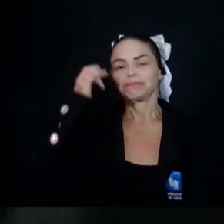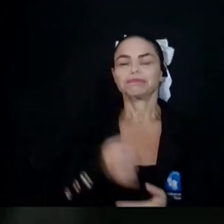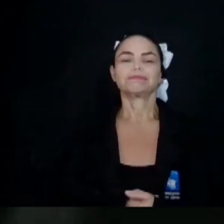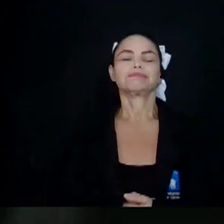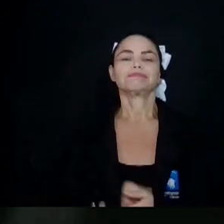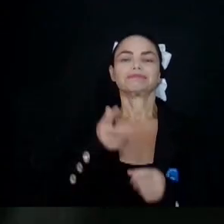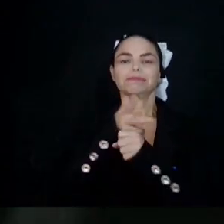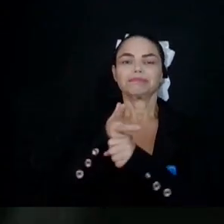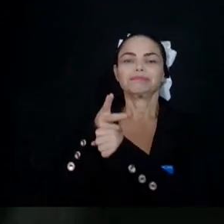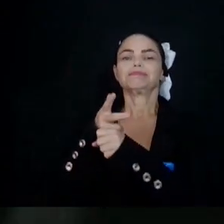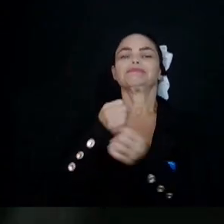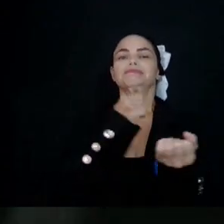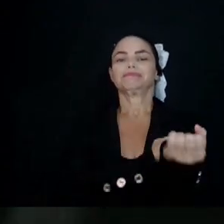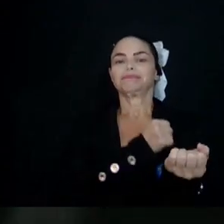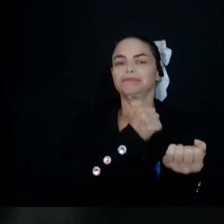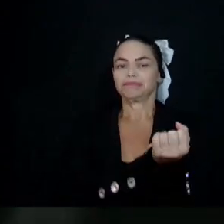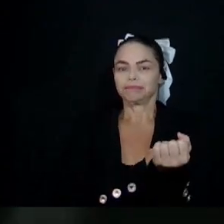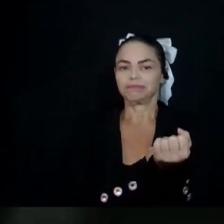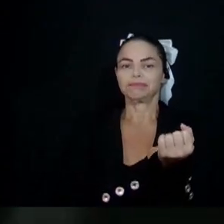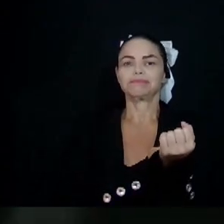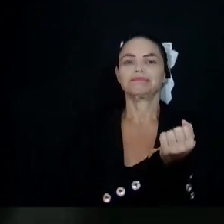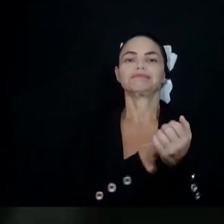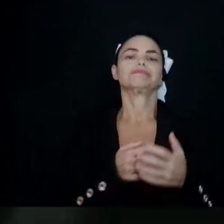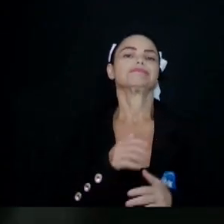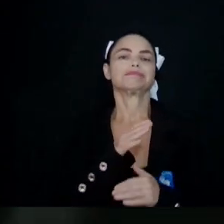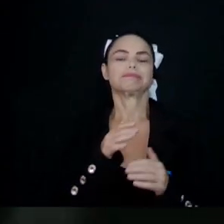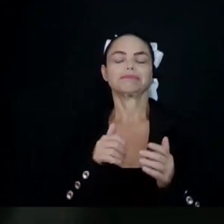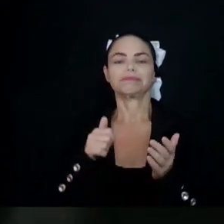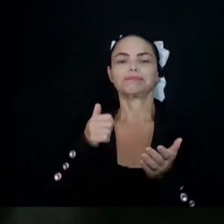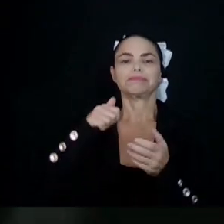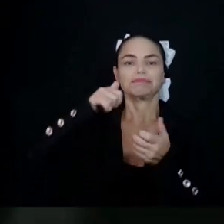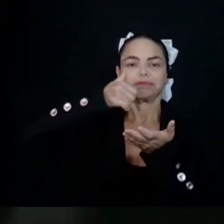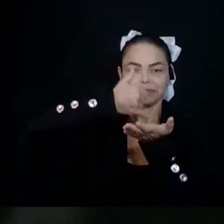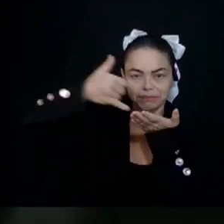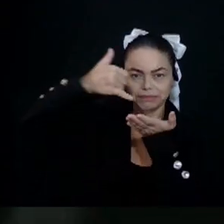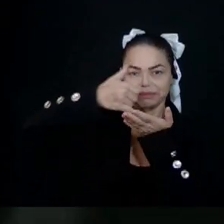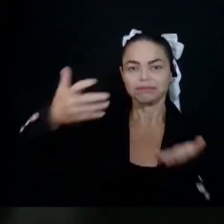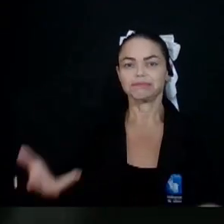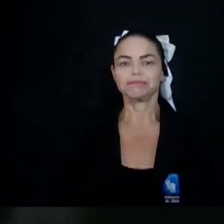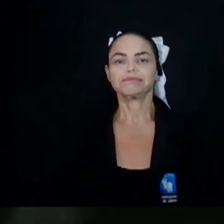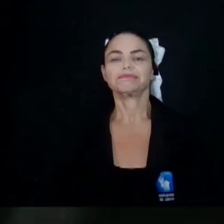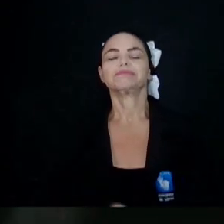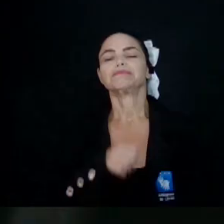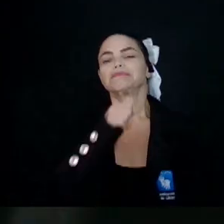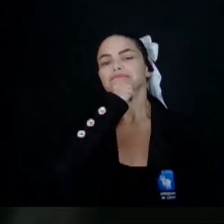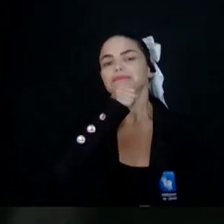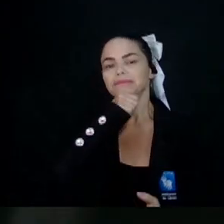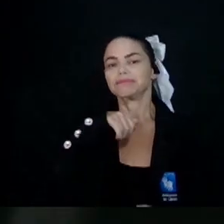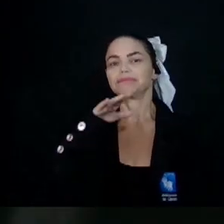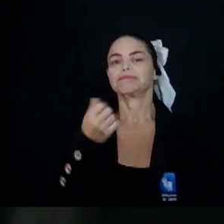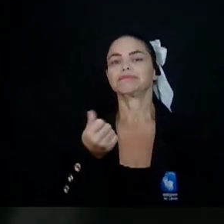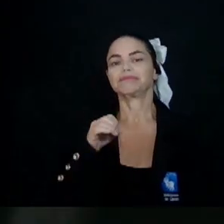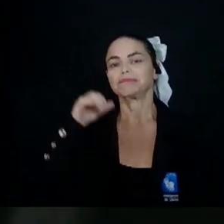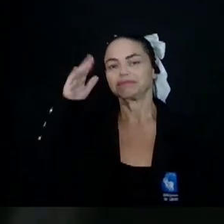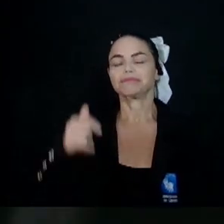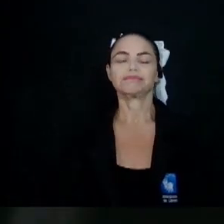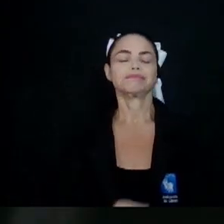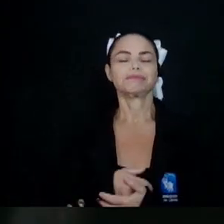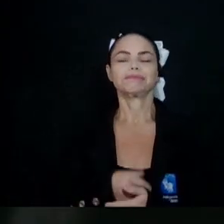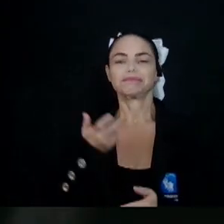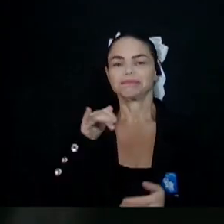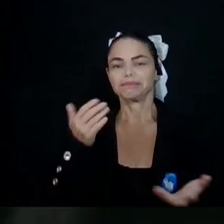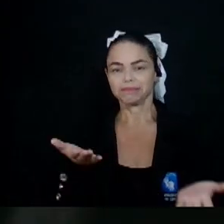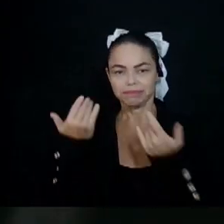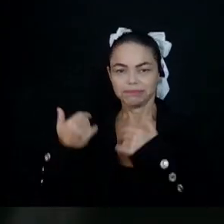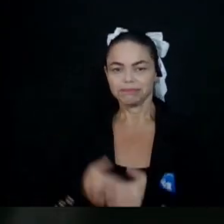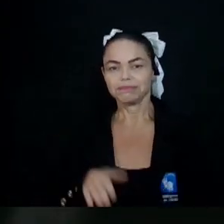falar da dependência química entre os idosos, né? As pessoas 60 a mais. Então, não perca, a gente conta com a sua participação, com a